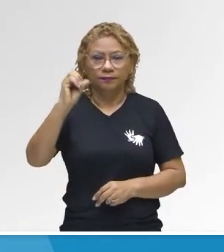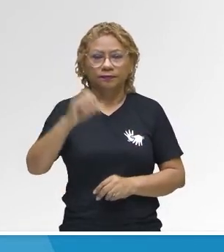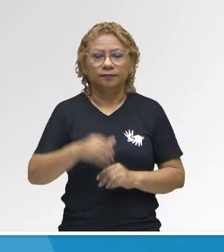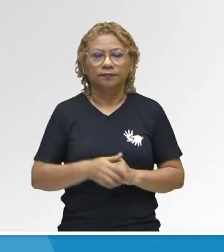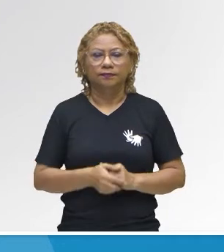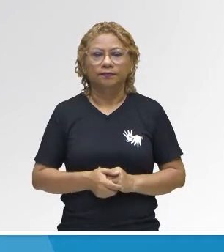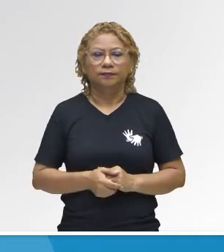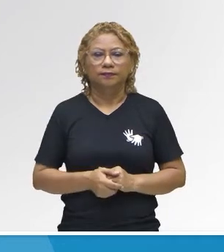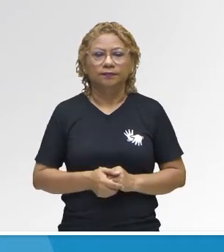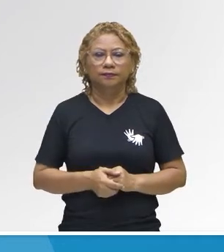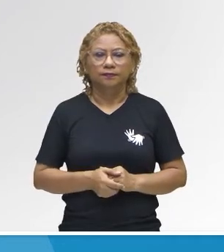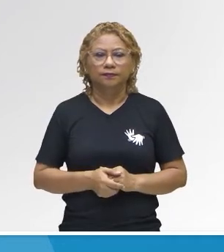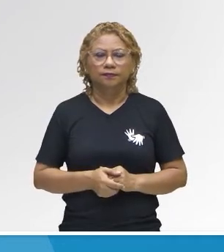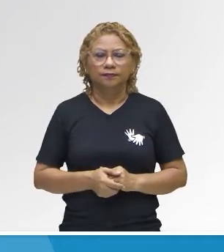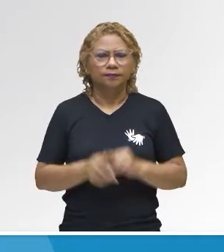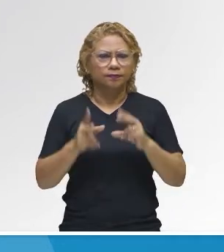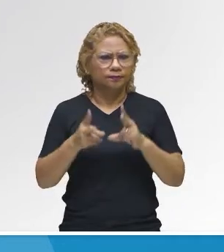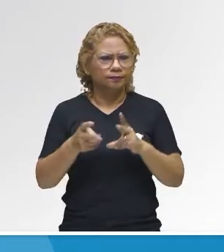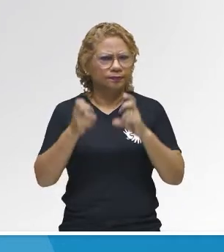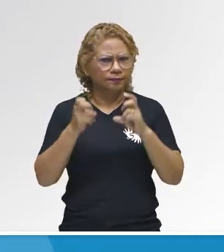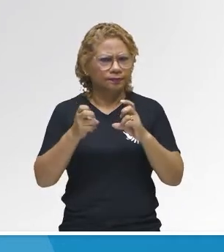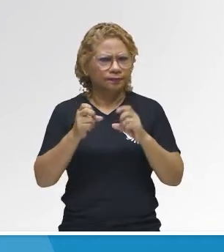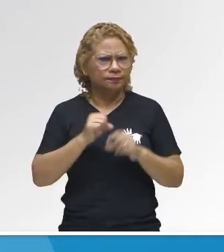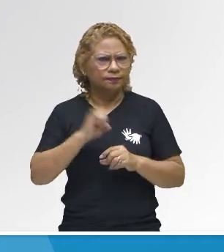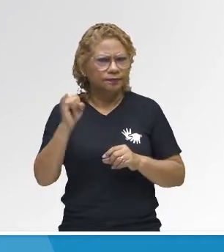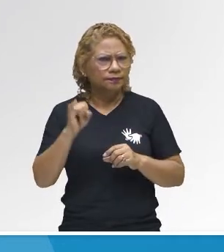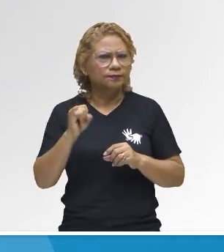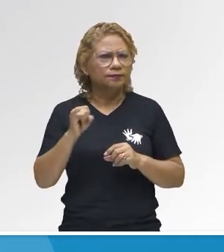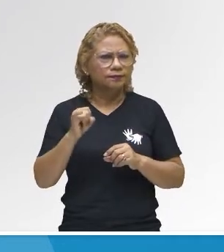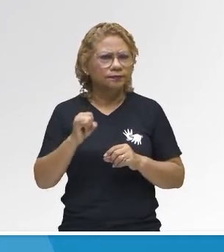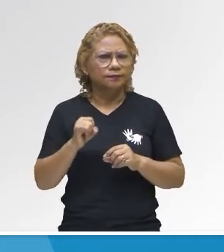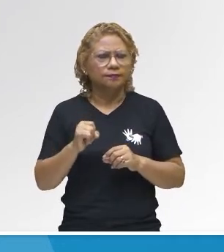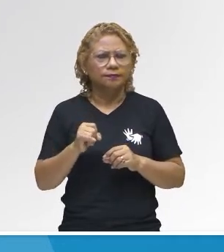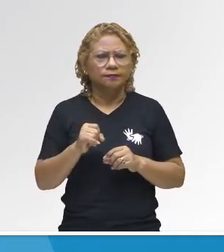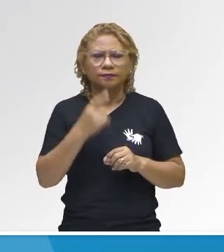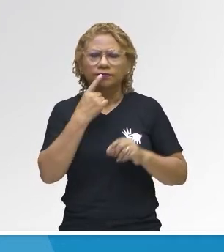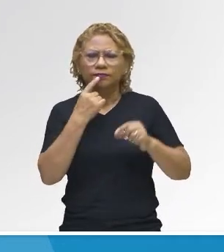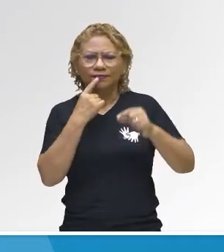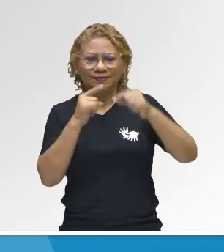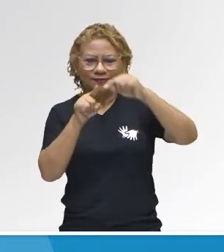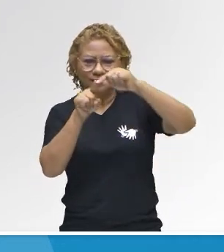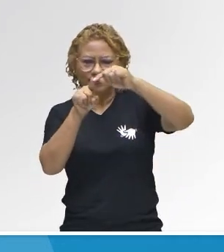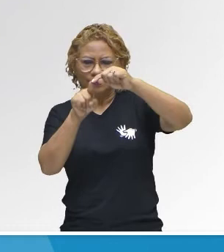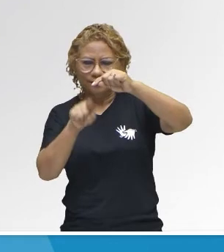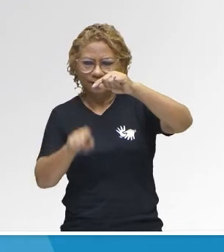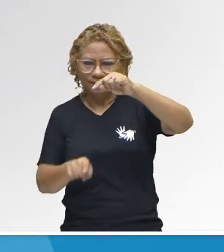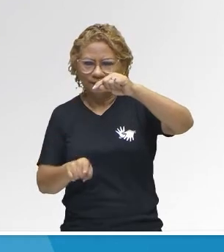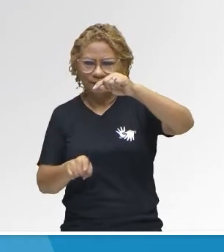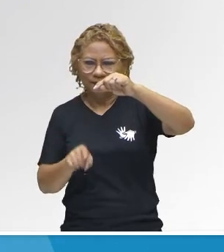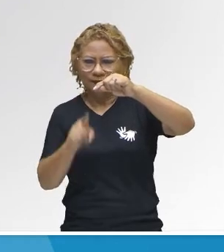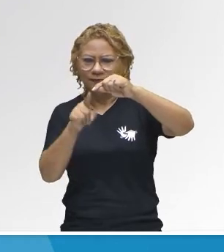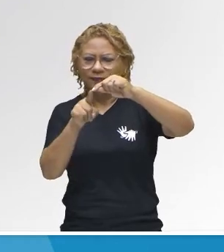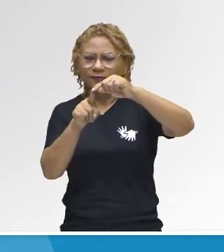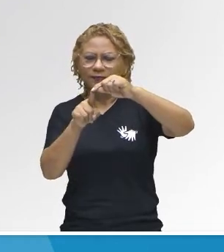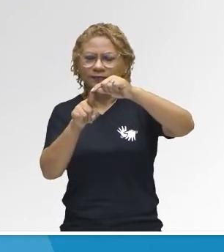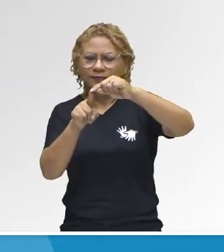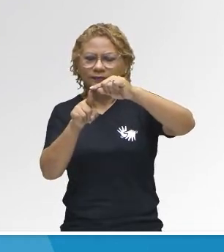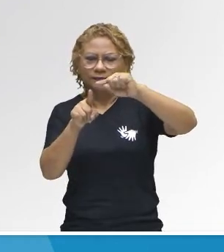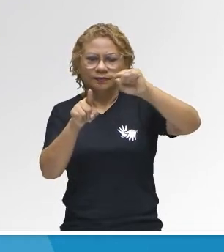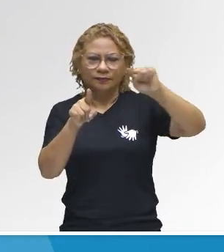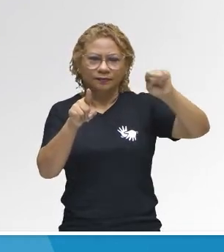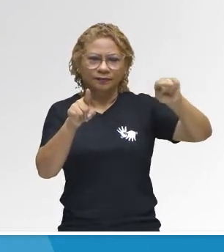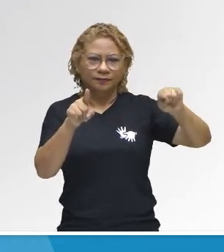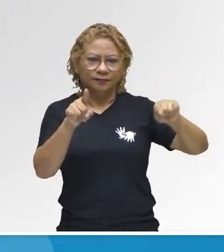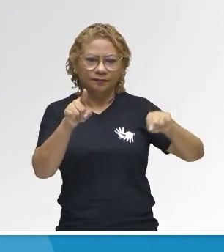60 graus, se a gente prolongar aqui essa reta, ela vai coincidir com essa